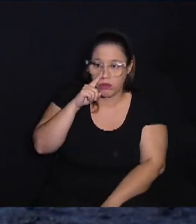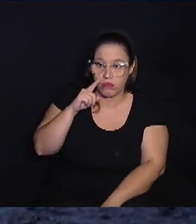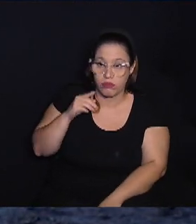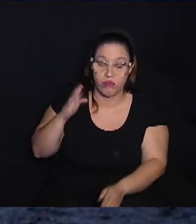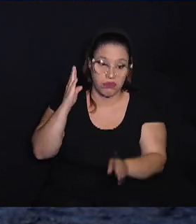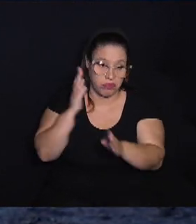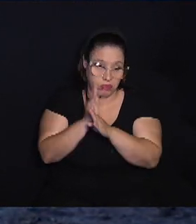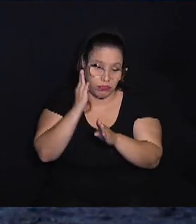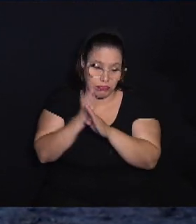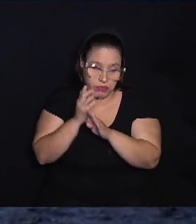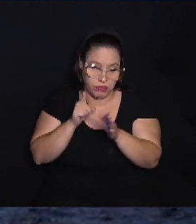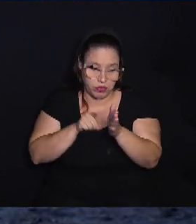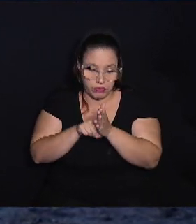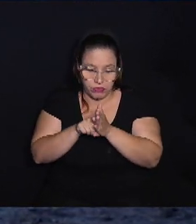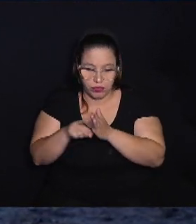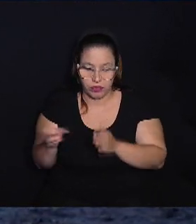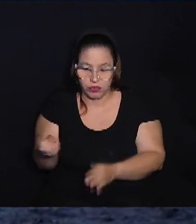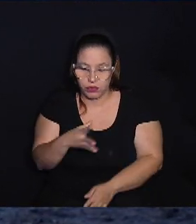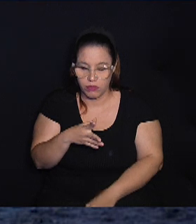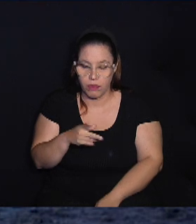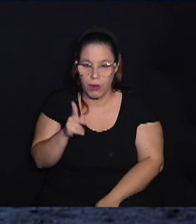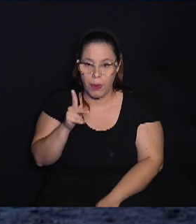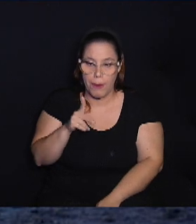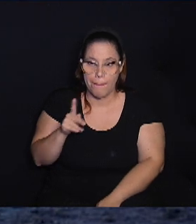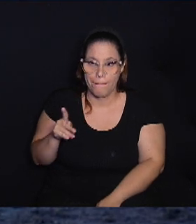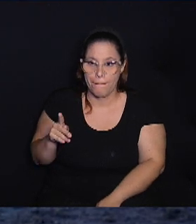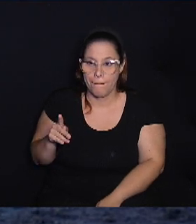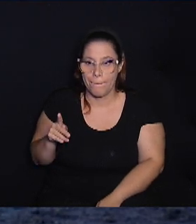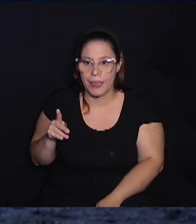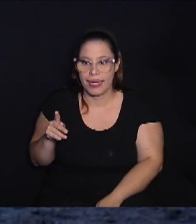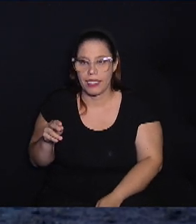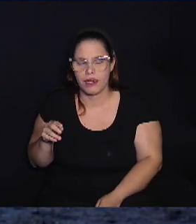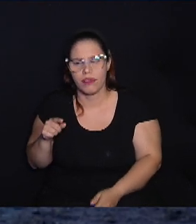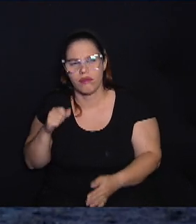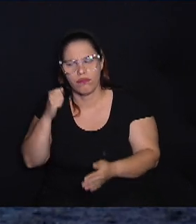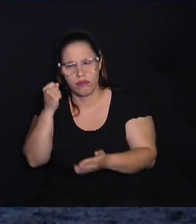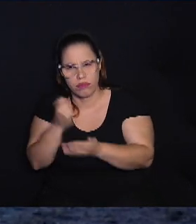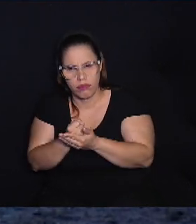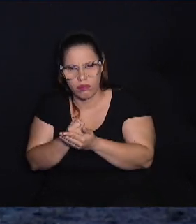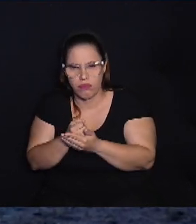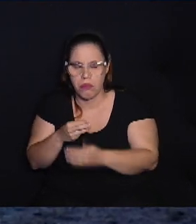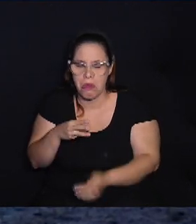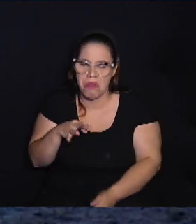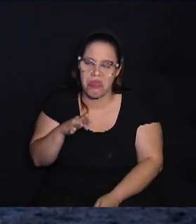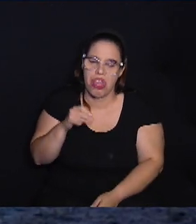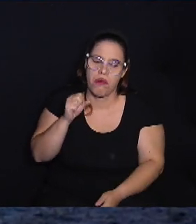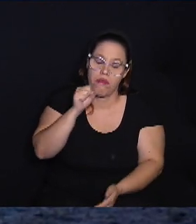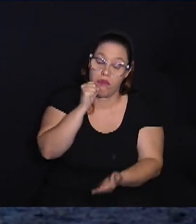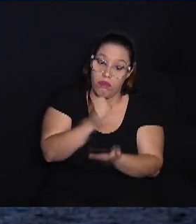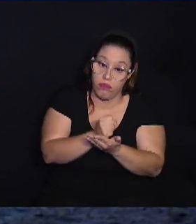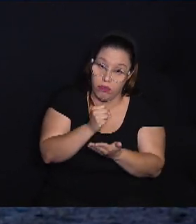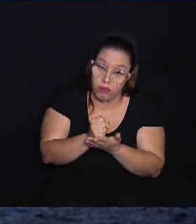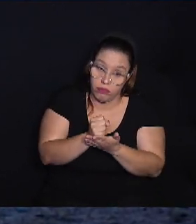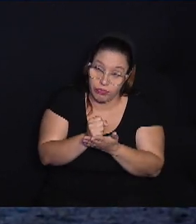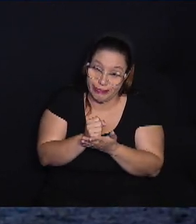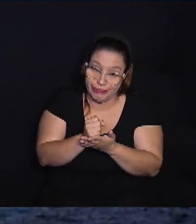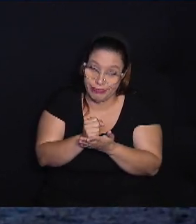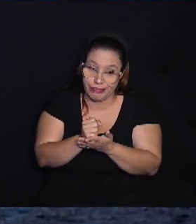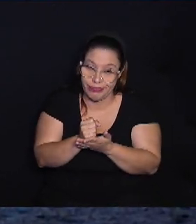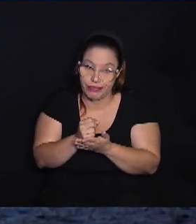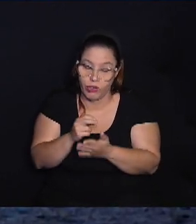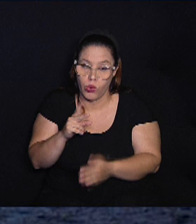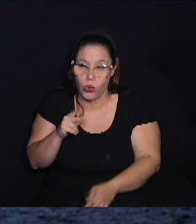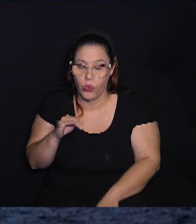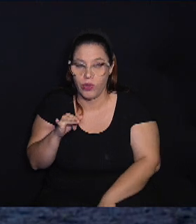novo estudo, pesquisadores defendem que os modelos precisam ser atualizados para levar em conta o nível de derretimento e